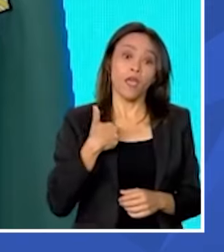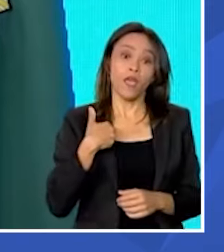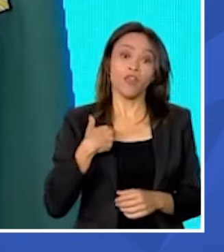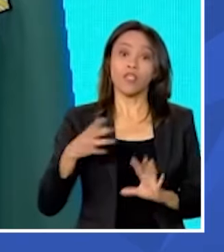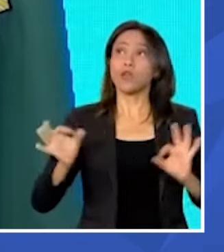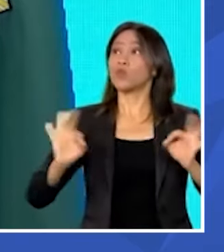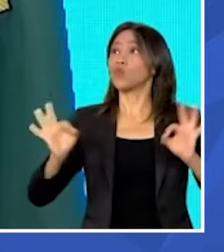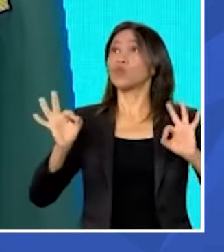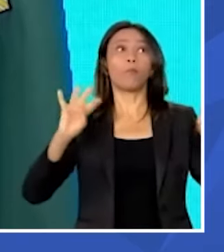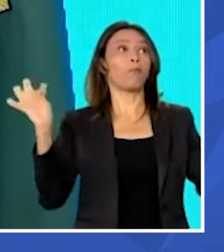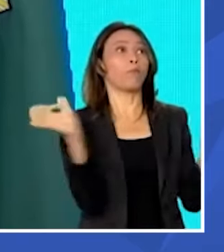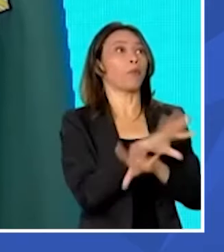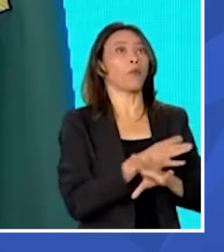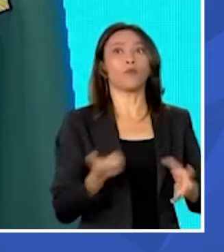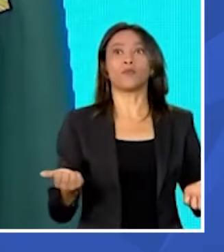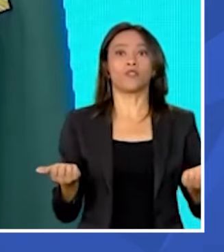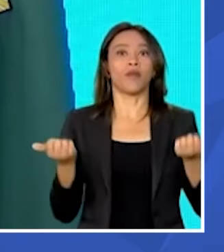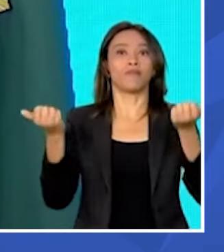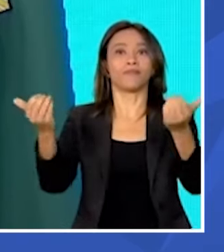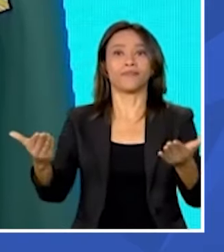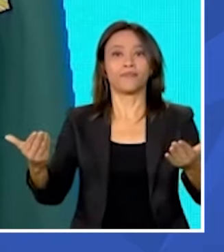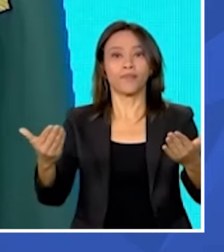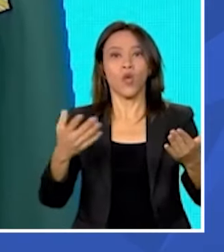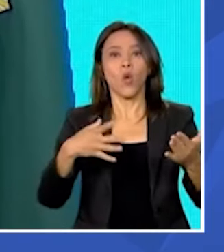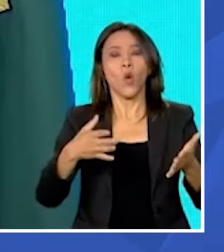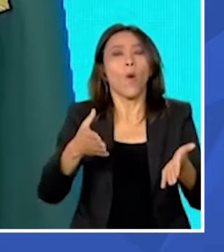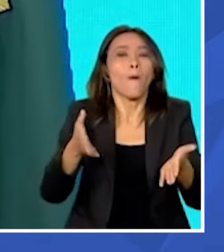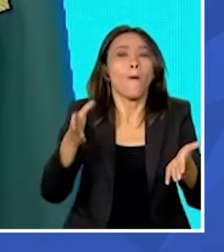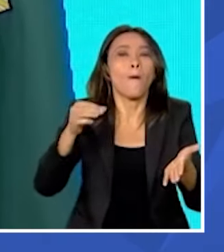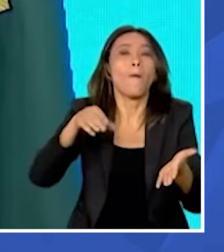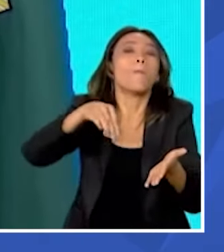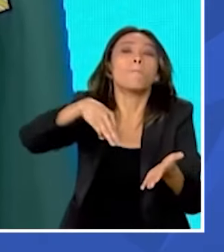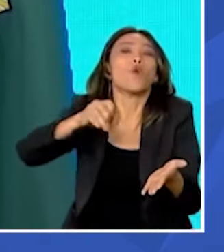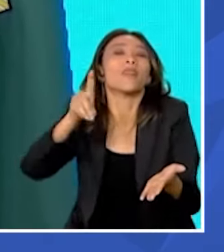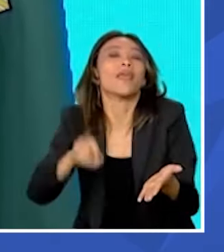pronto, eu levaria uma coisa já pronta. Se tivesse um modelo Lego, eu já levaria.